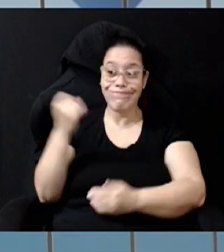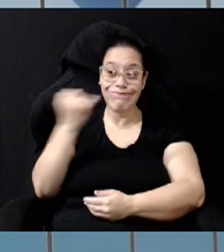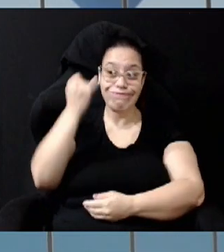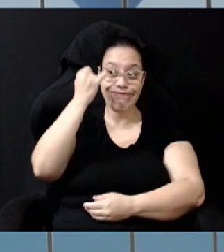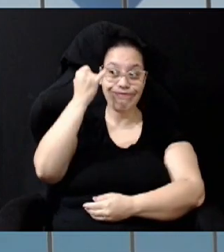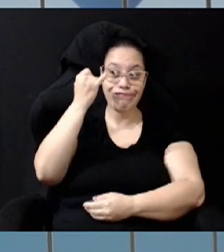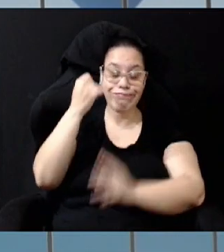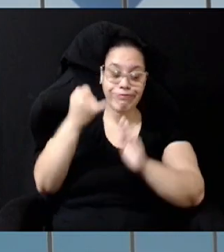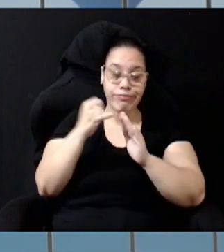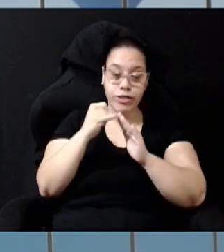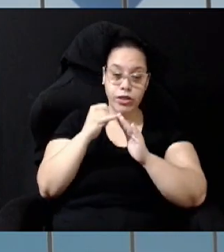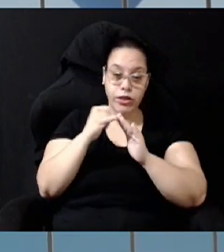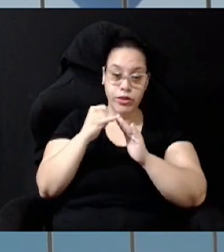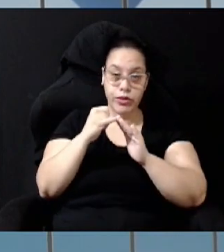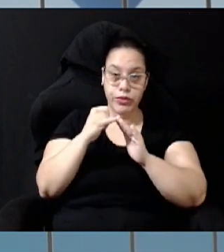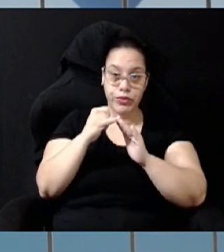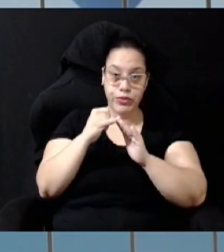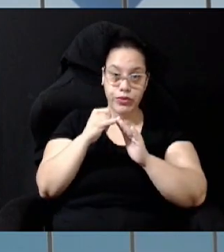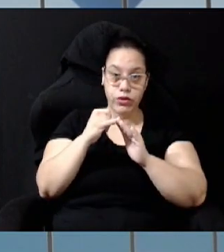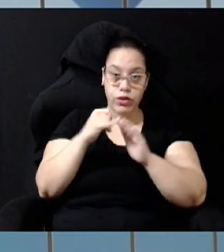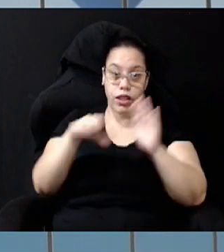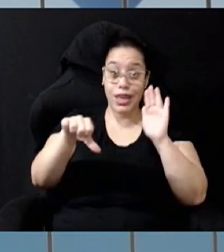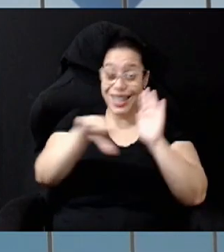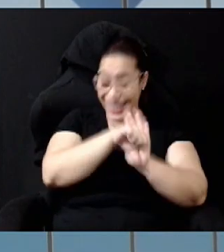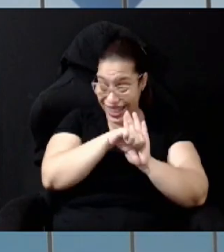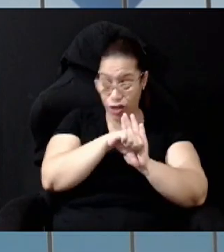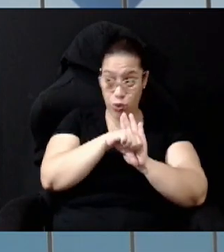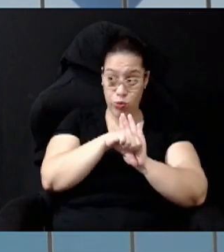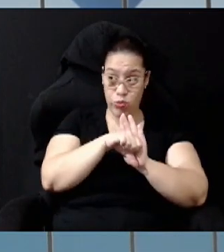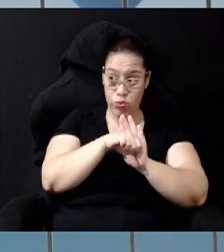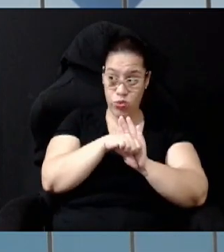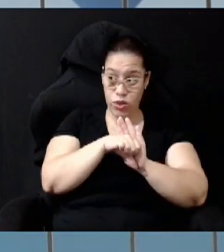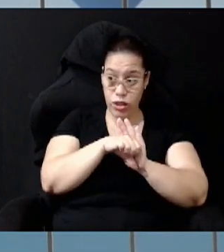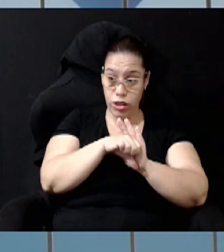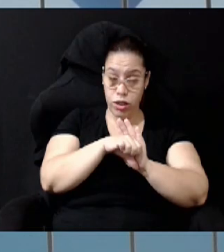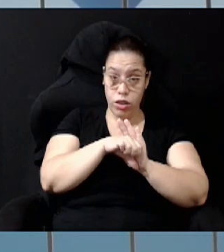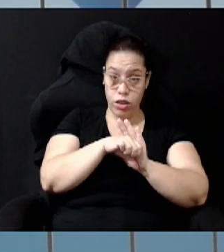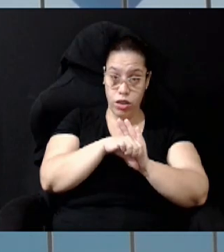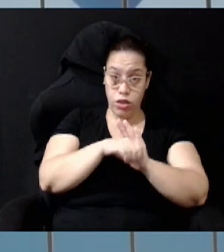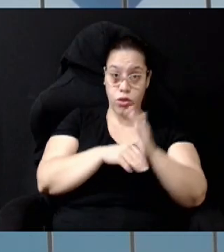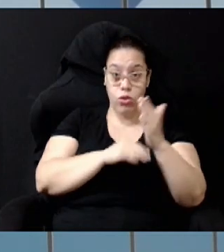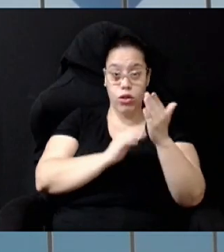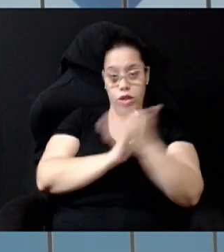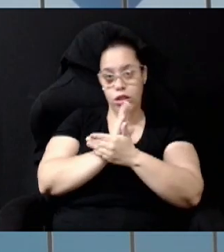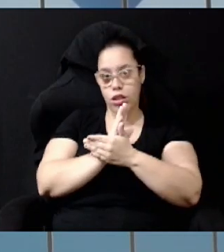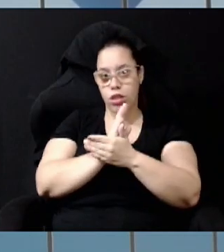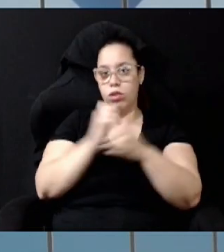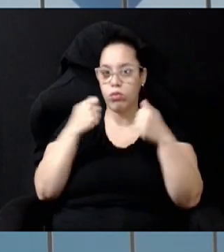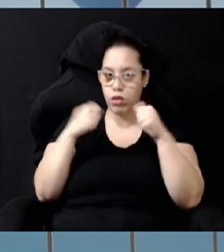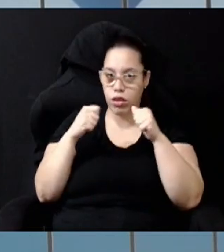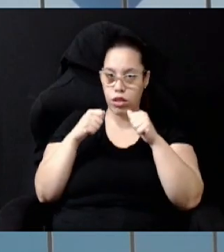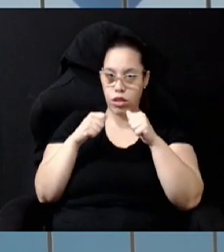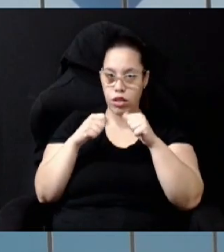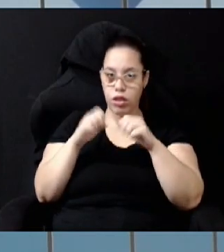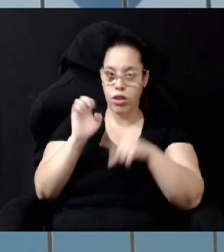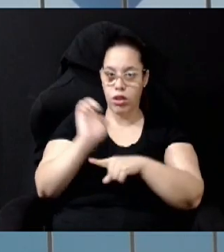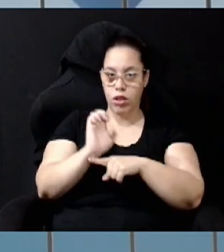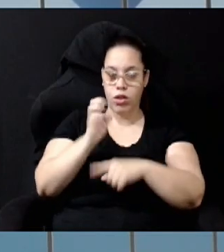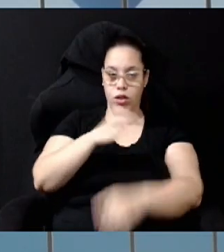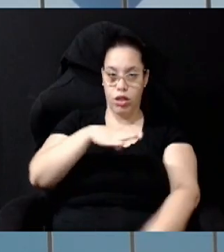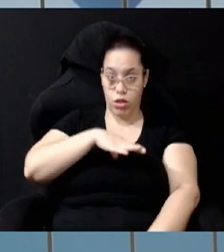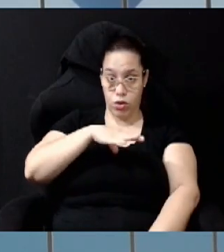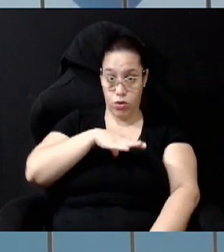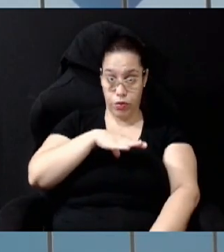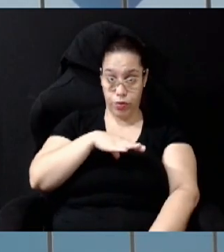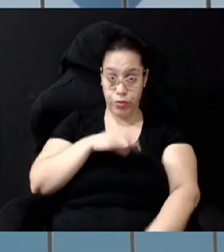empreendimento ilegal, você não passou por todo o processo de aprovação necessário, que seja no estado ou no município, justamente para